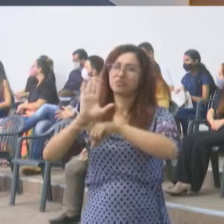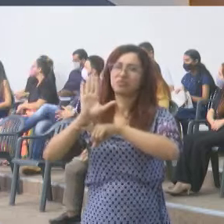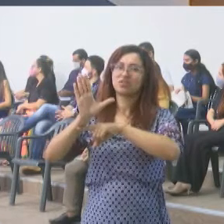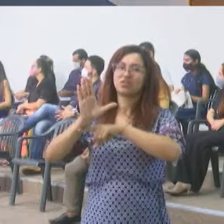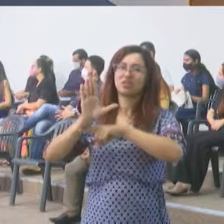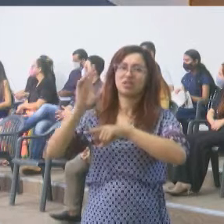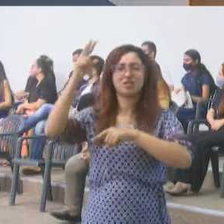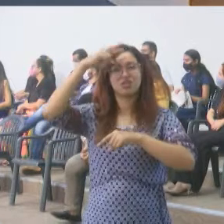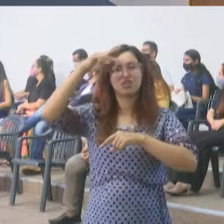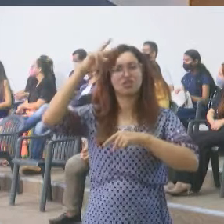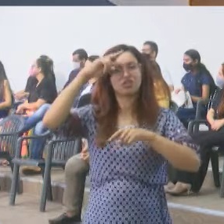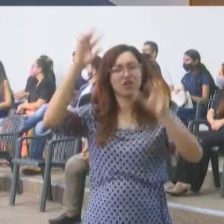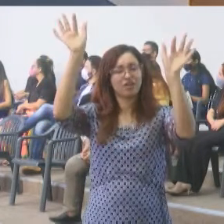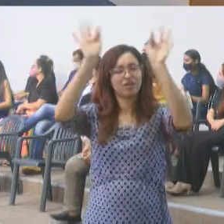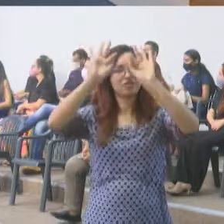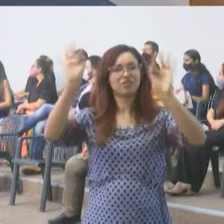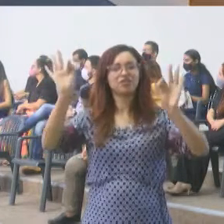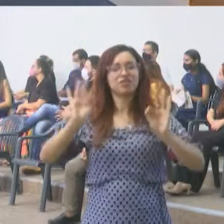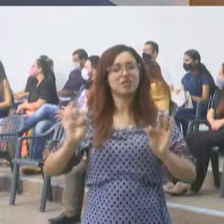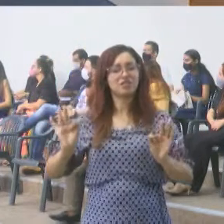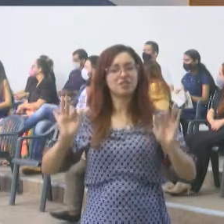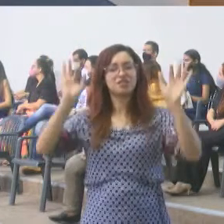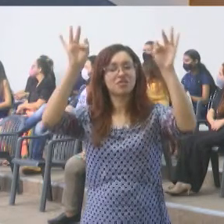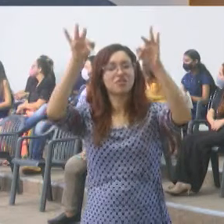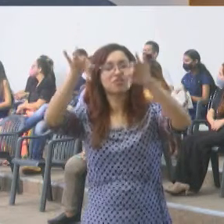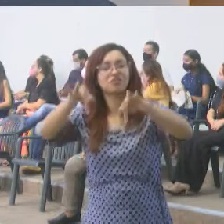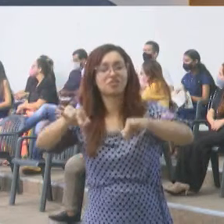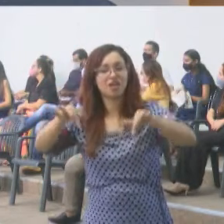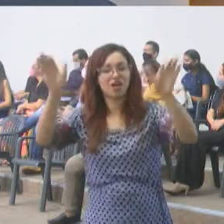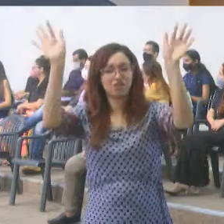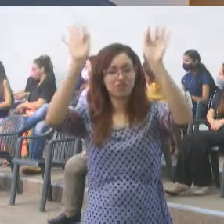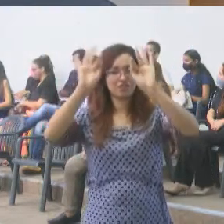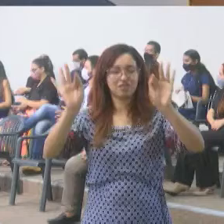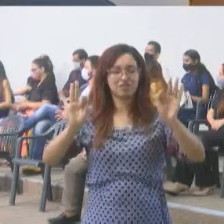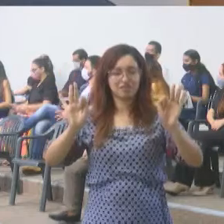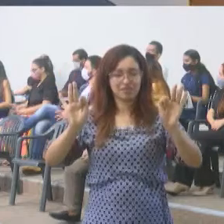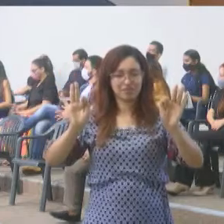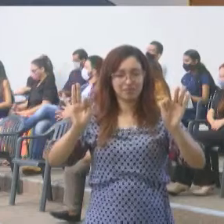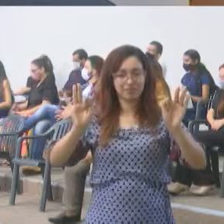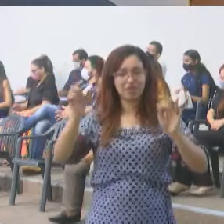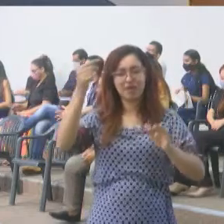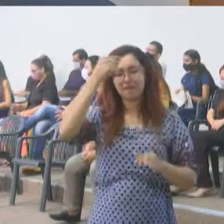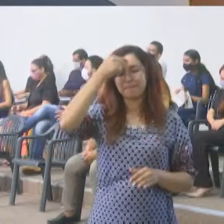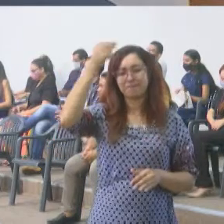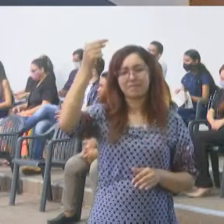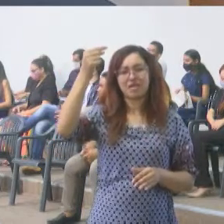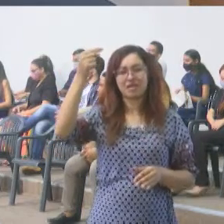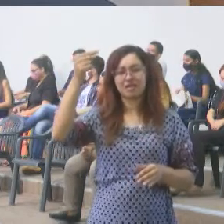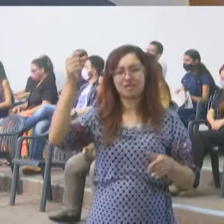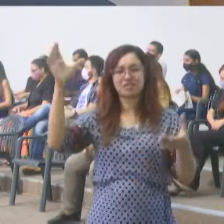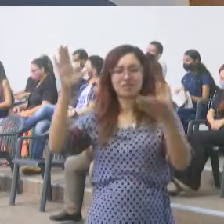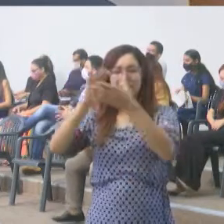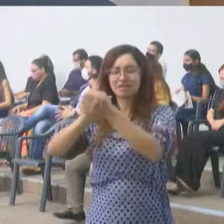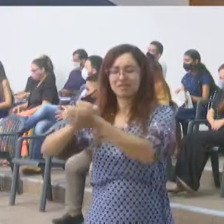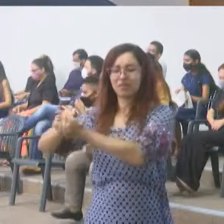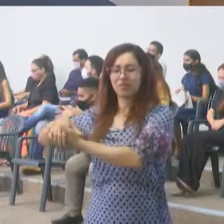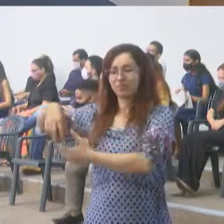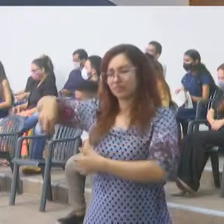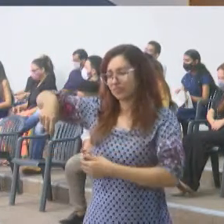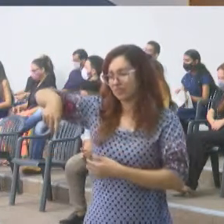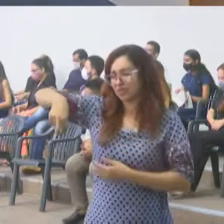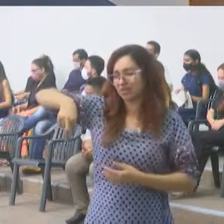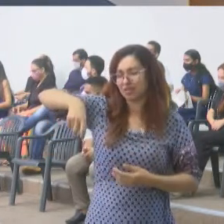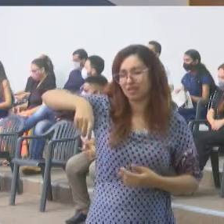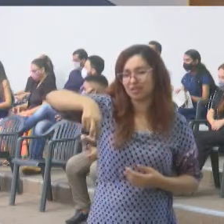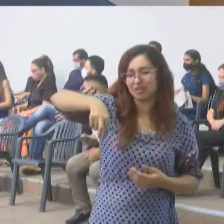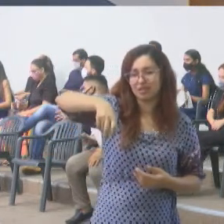história feliz, uma história que termina bem. Aquela ideia que nós temos de um casal de mãos dadas andando no horizonte, de